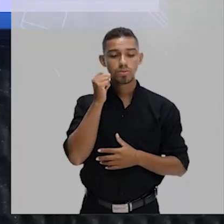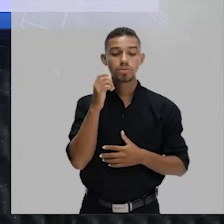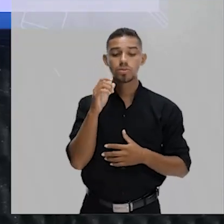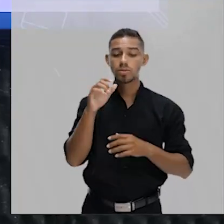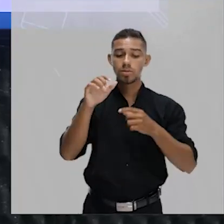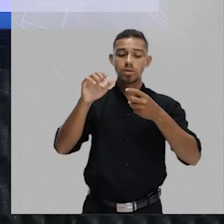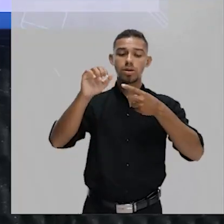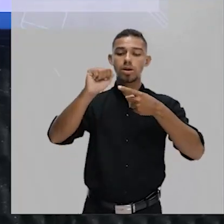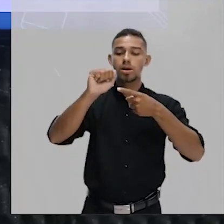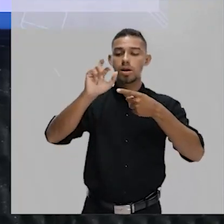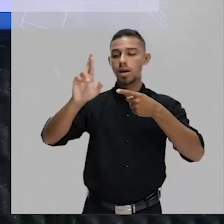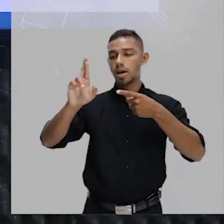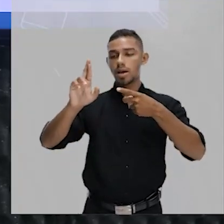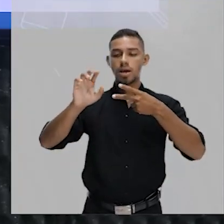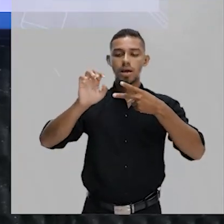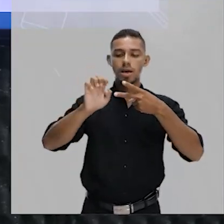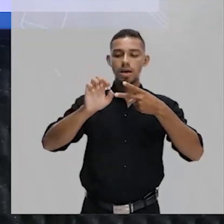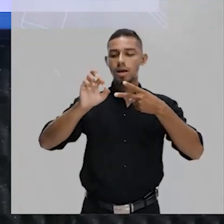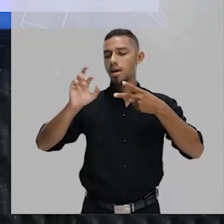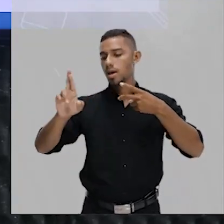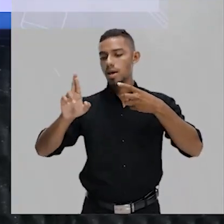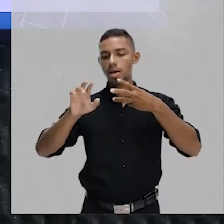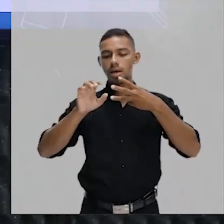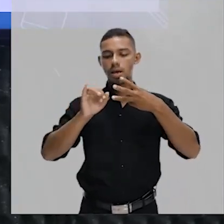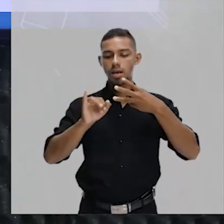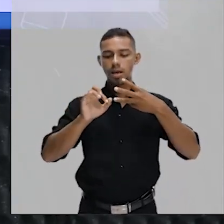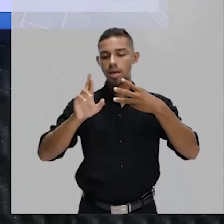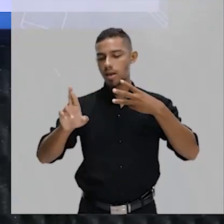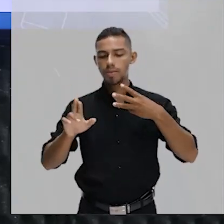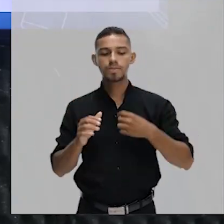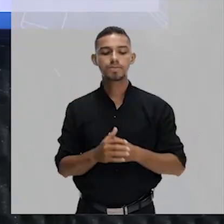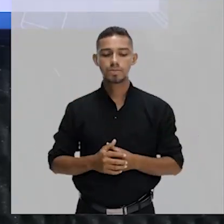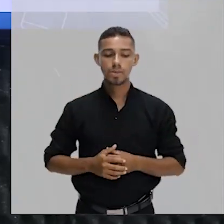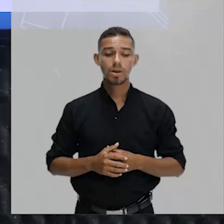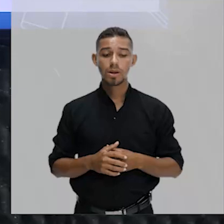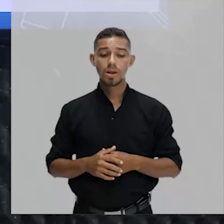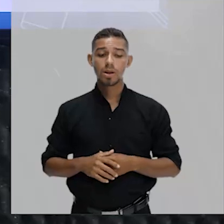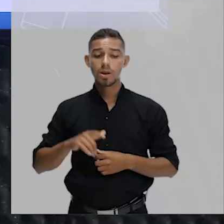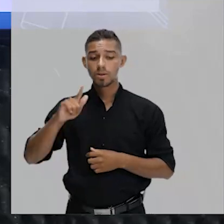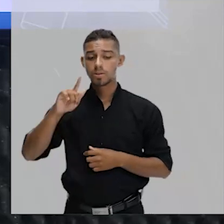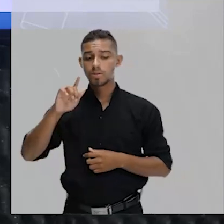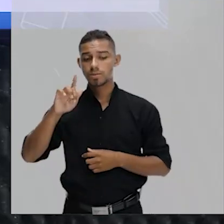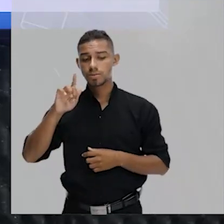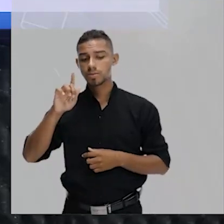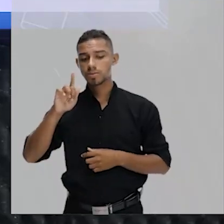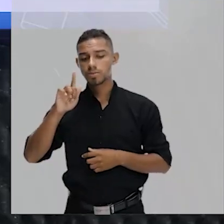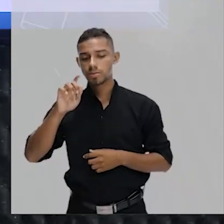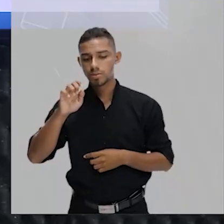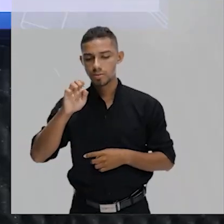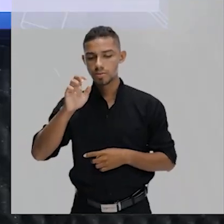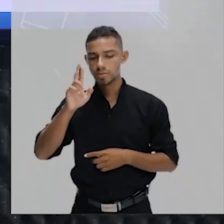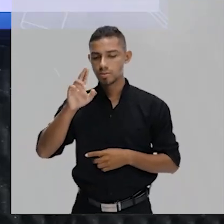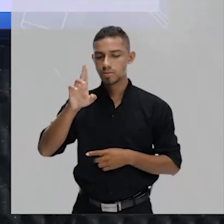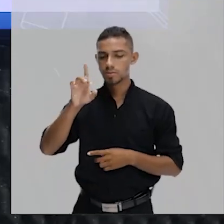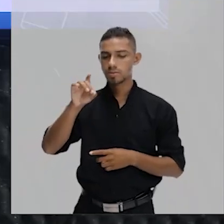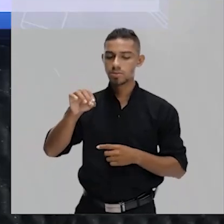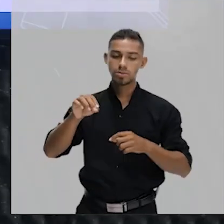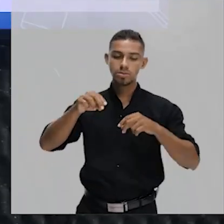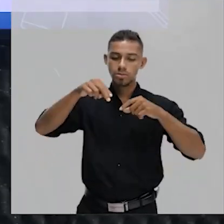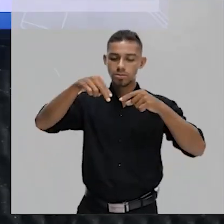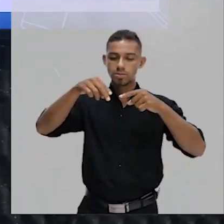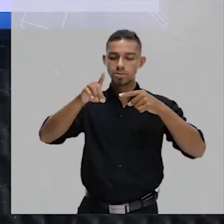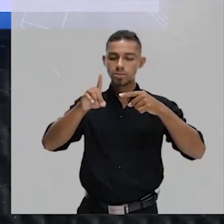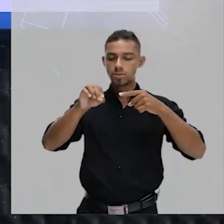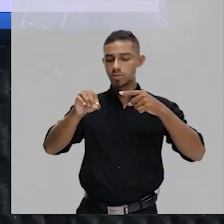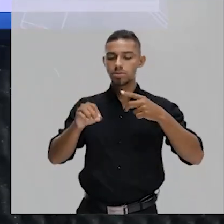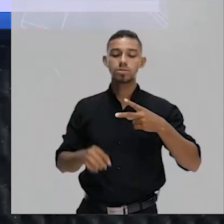no gerúndio tem a terminação NDO, né, que dá a ideia de desenvolvimento, cantando, falando, estudando. E o particípio,